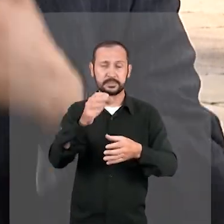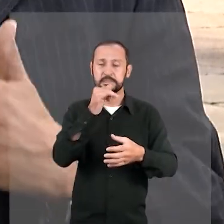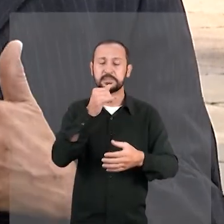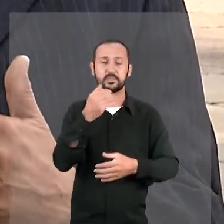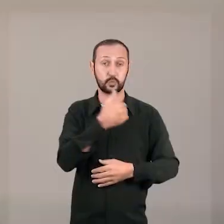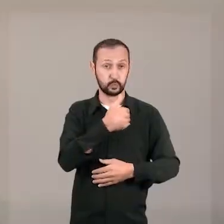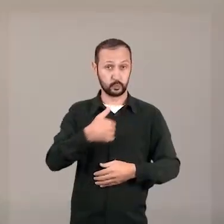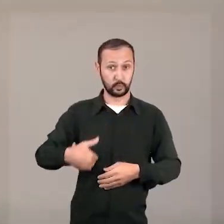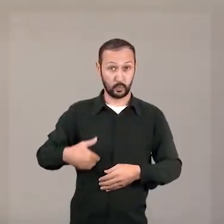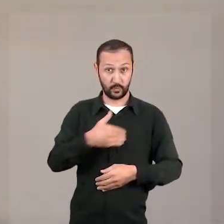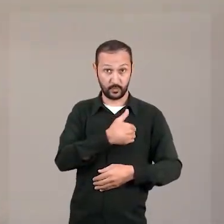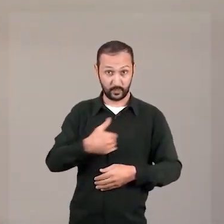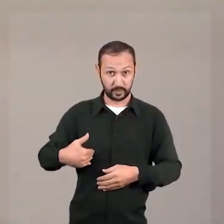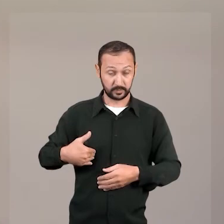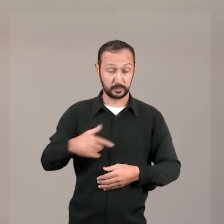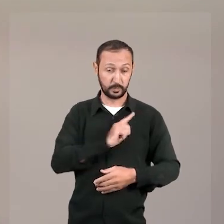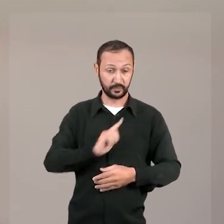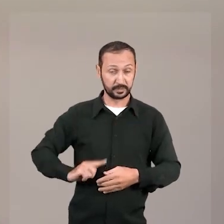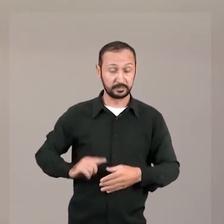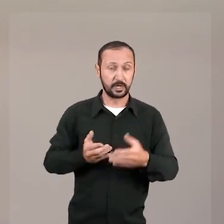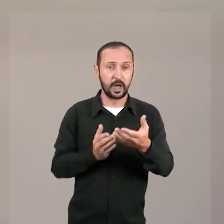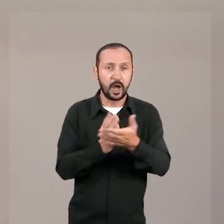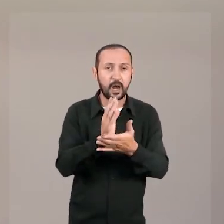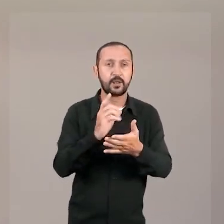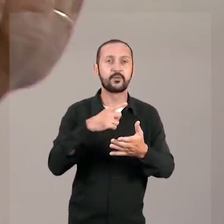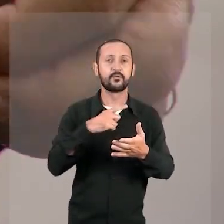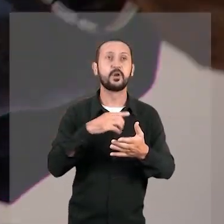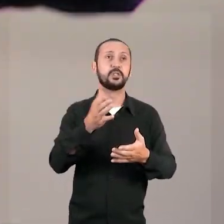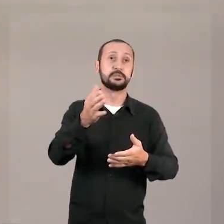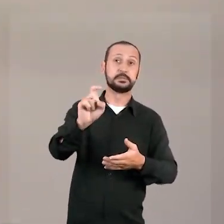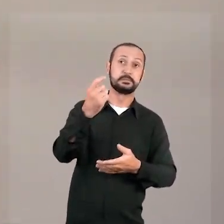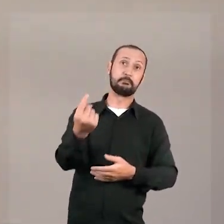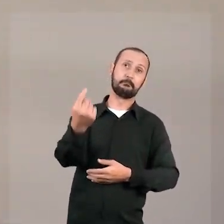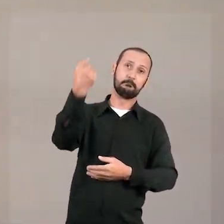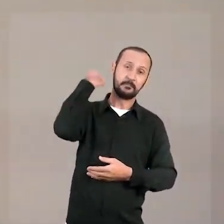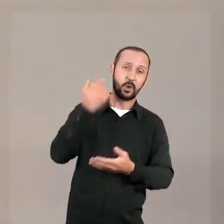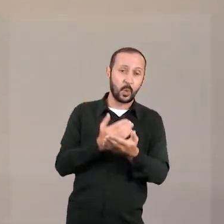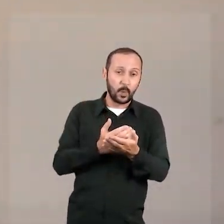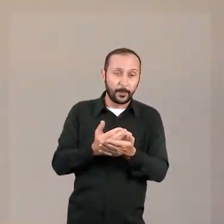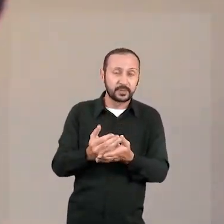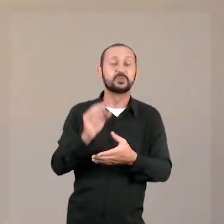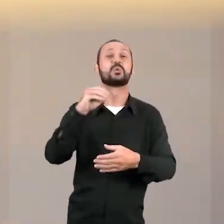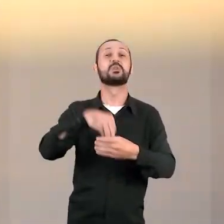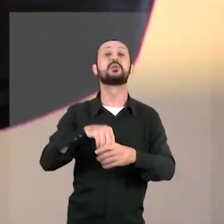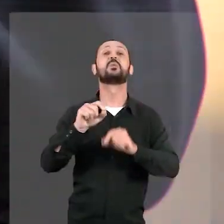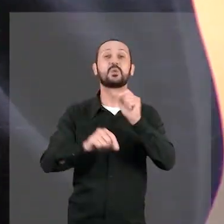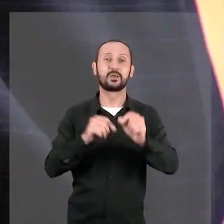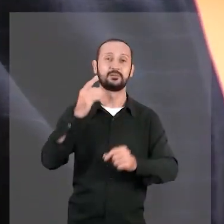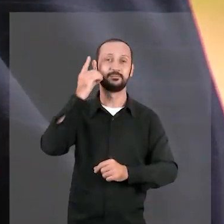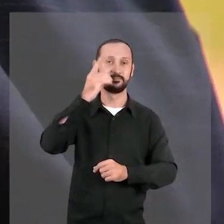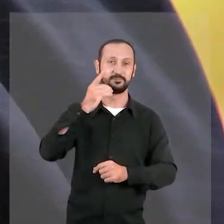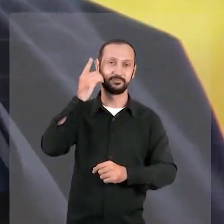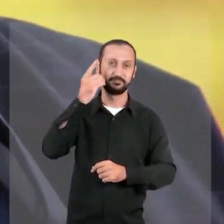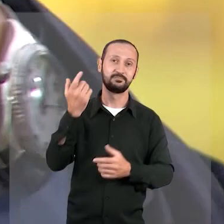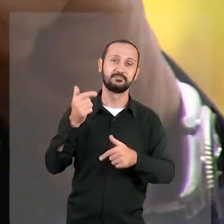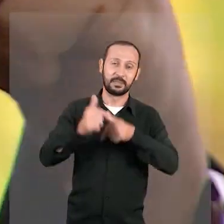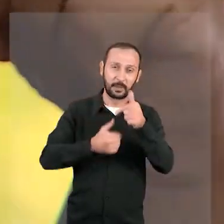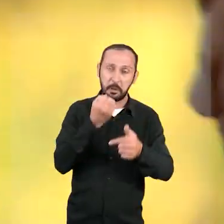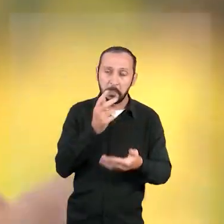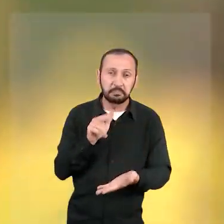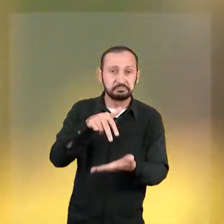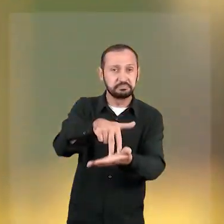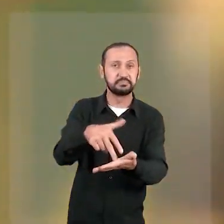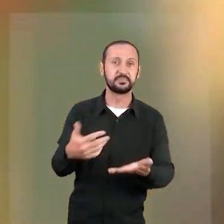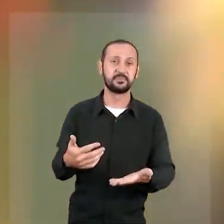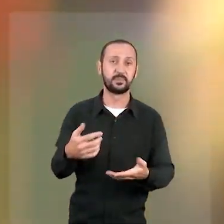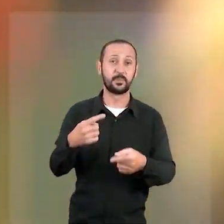dos governadores eleitos foram deputados estaduais, saíram aqui da Assembleia Legislativa, numa